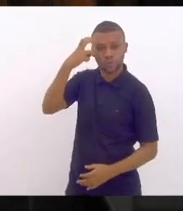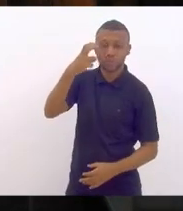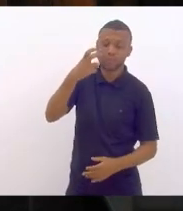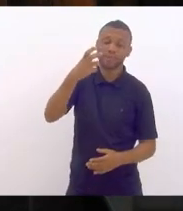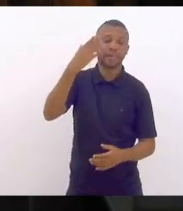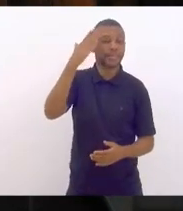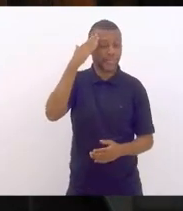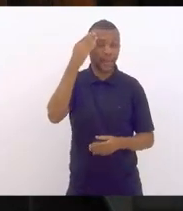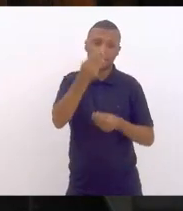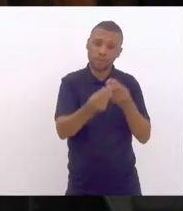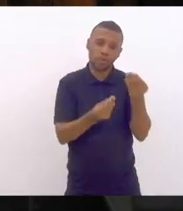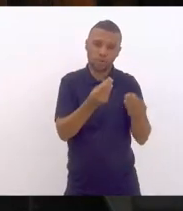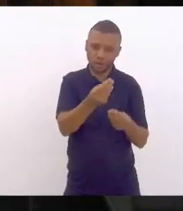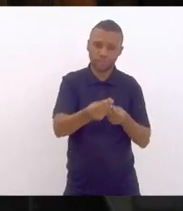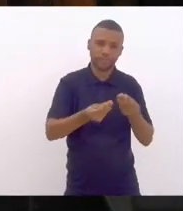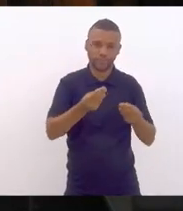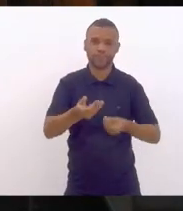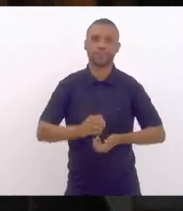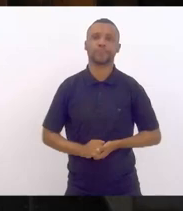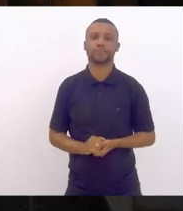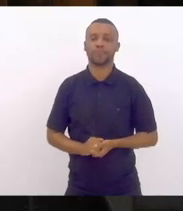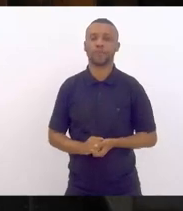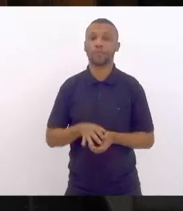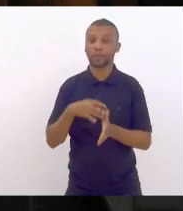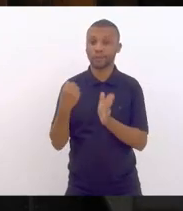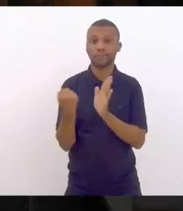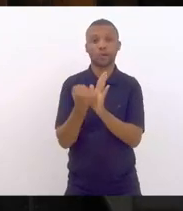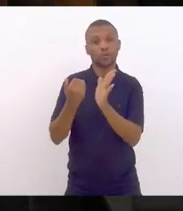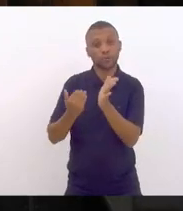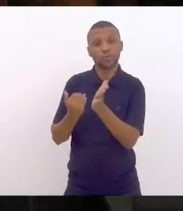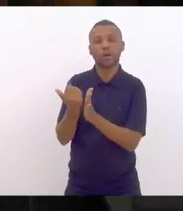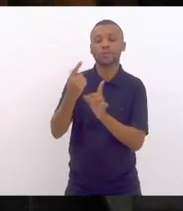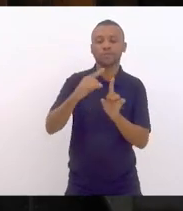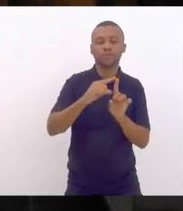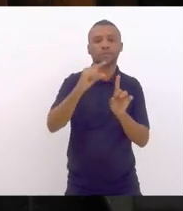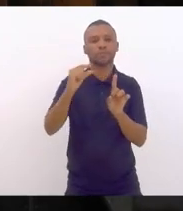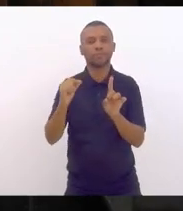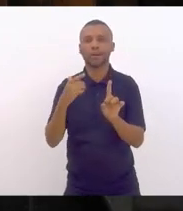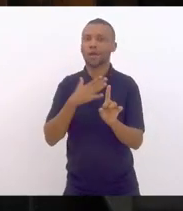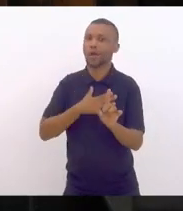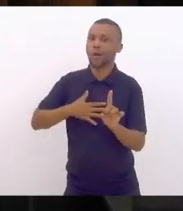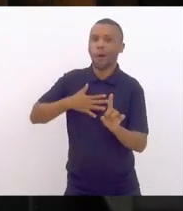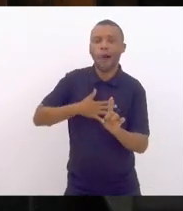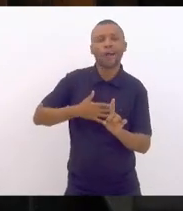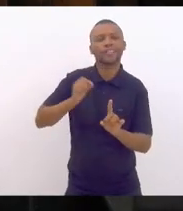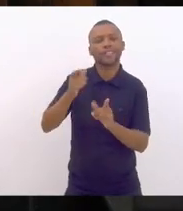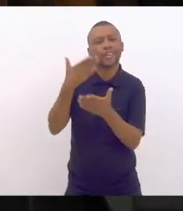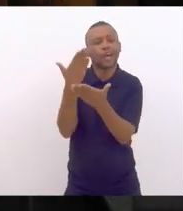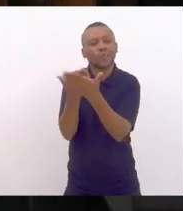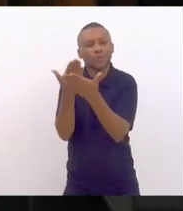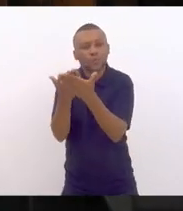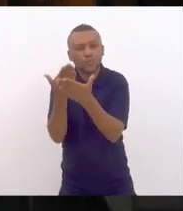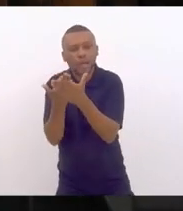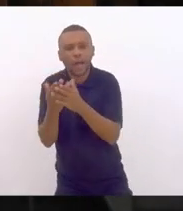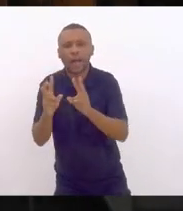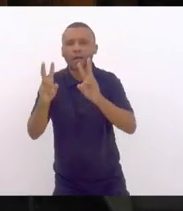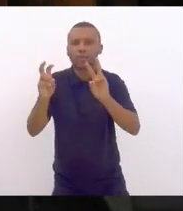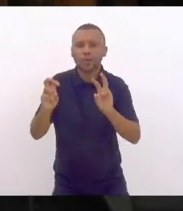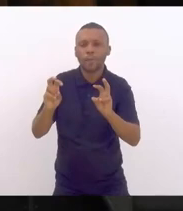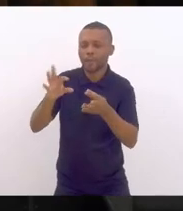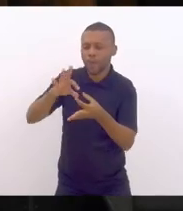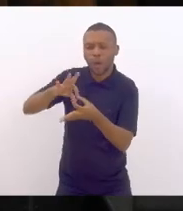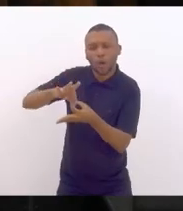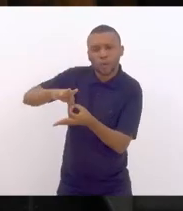disso e que nós da primavera para quem gosta de astrologia senhor presidente é Quando